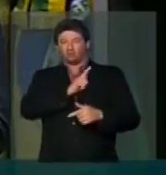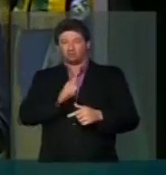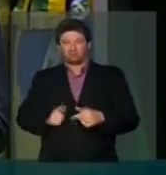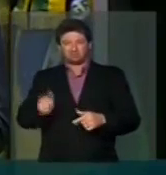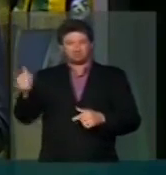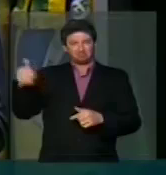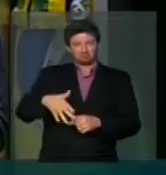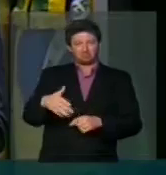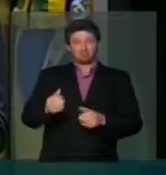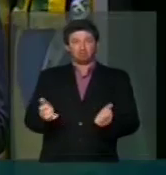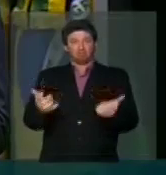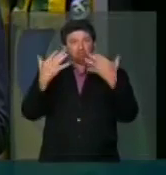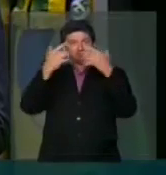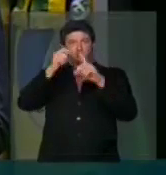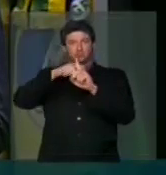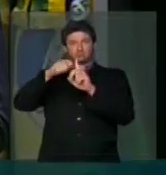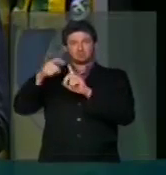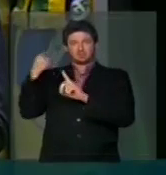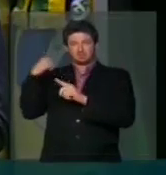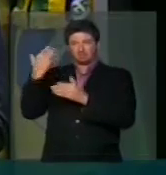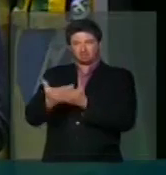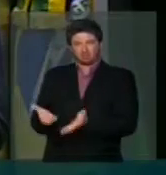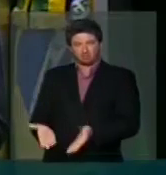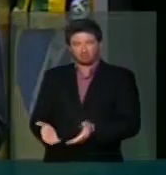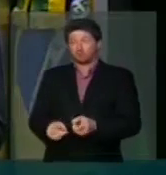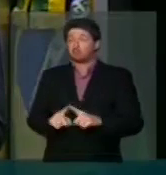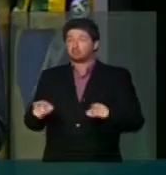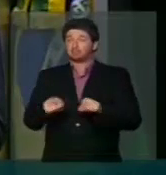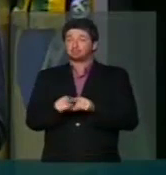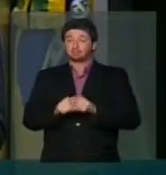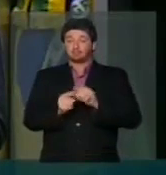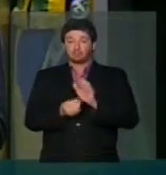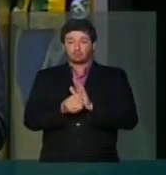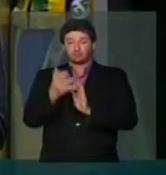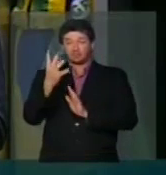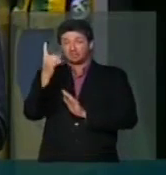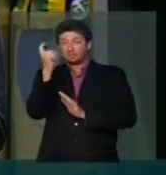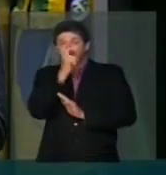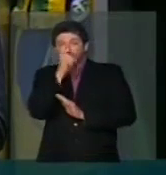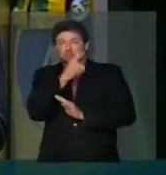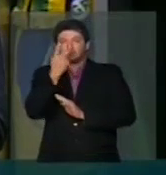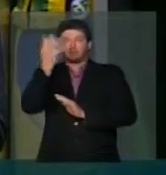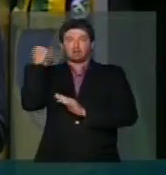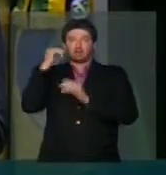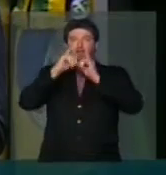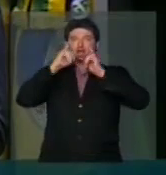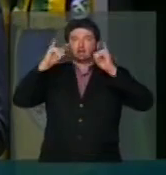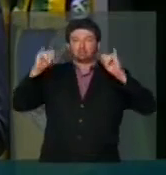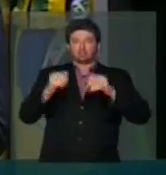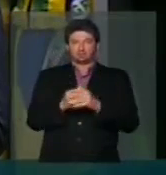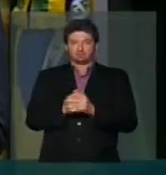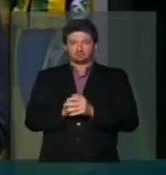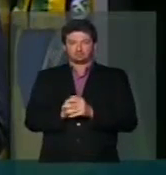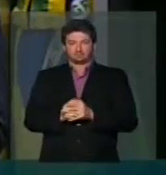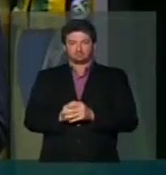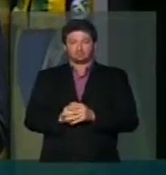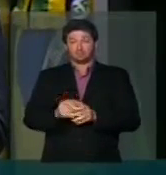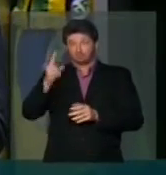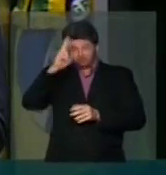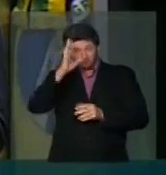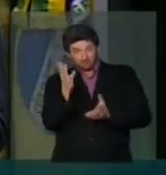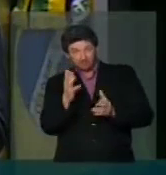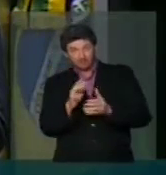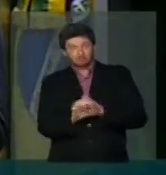escândalos nesses últimos meses. É também resultado da enorme quantidade de mentiras que foram ditas durante a campanha, apenas para